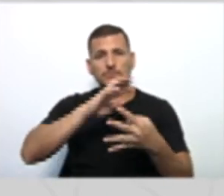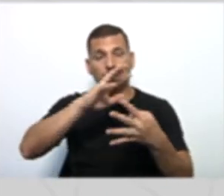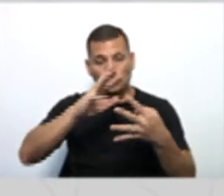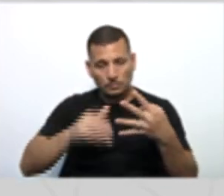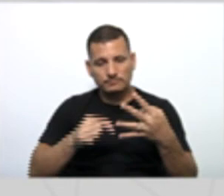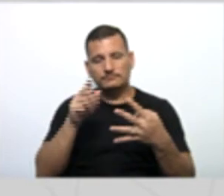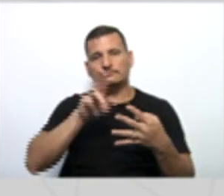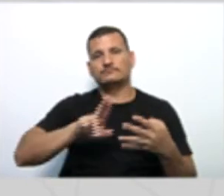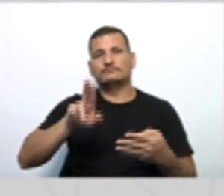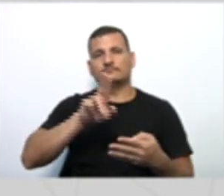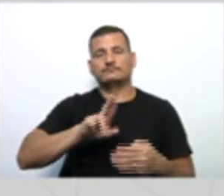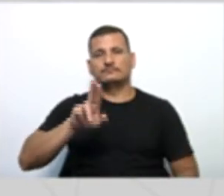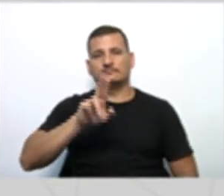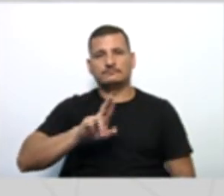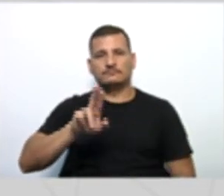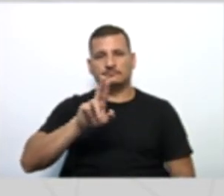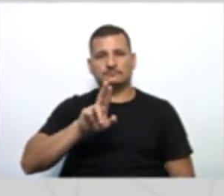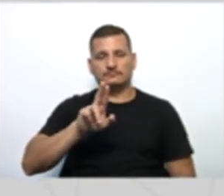utilizam